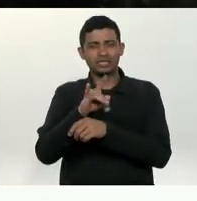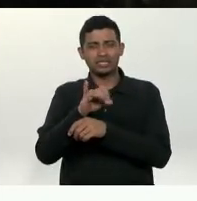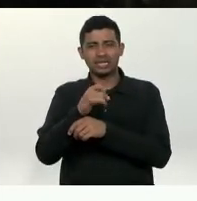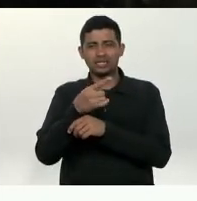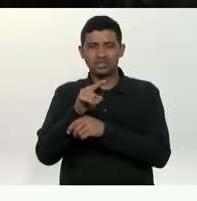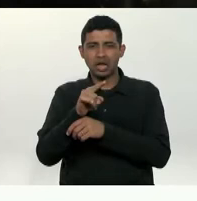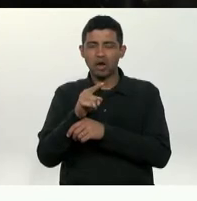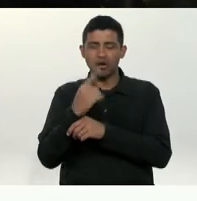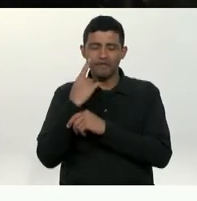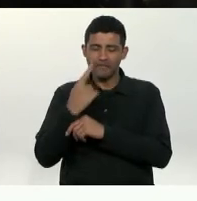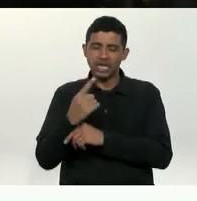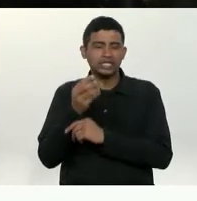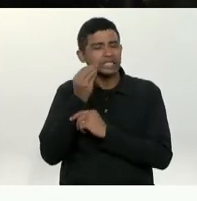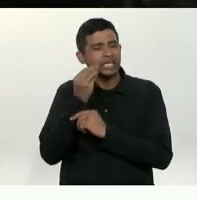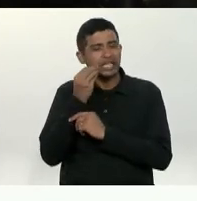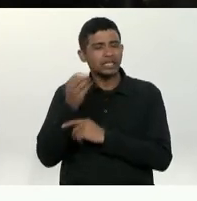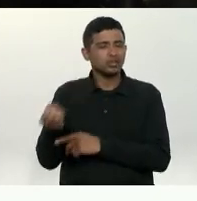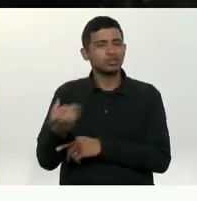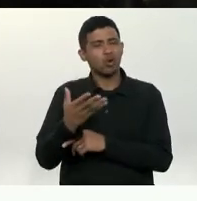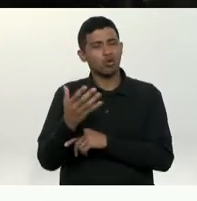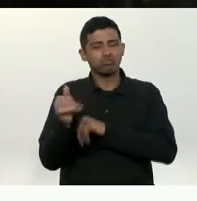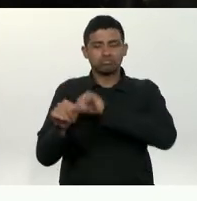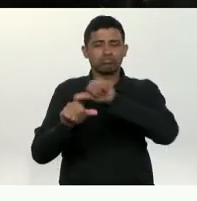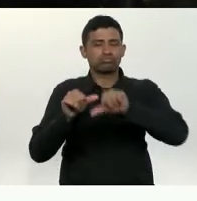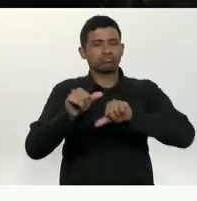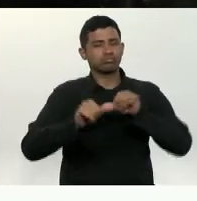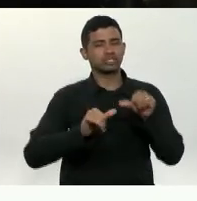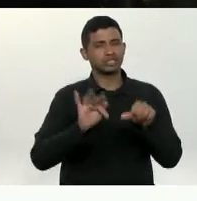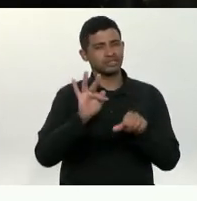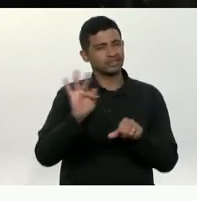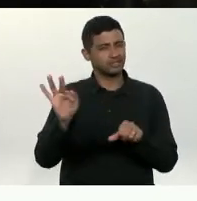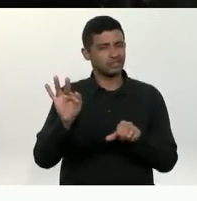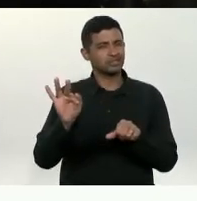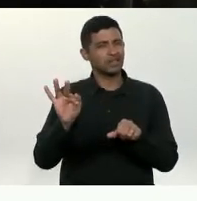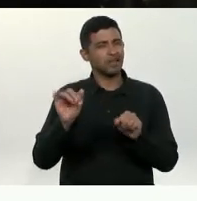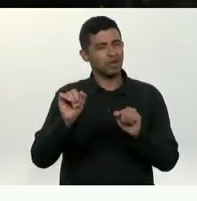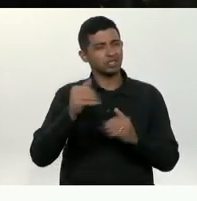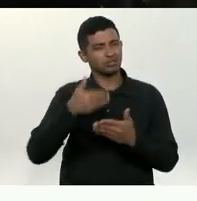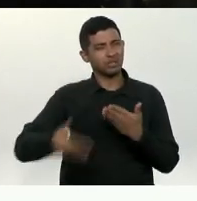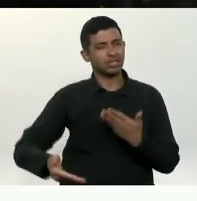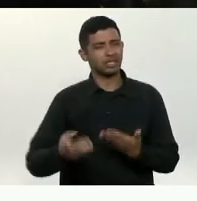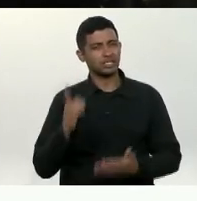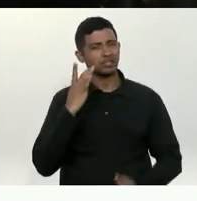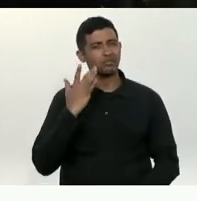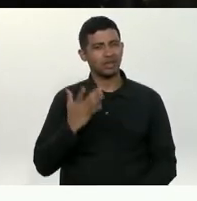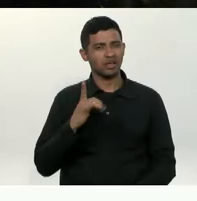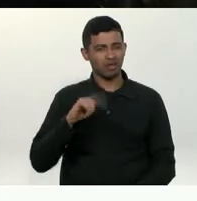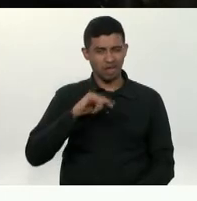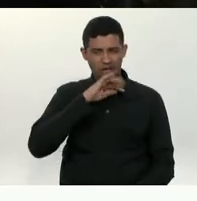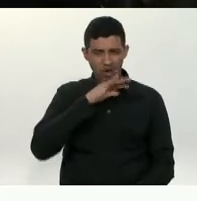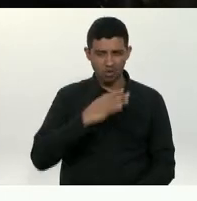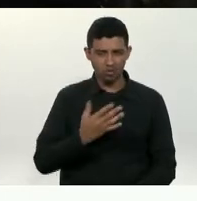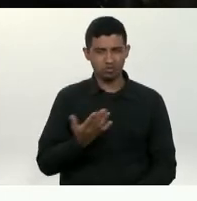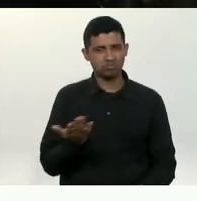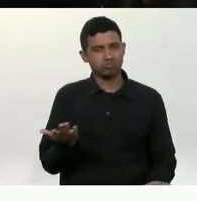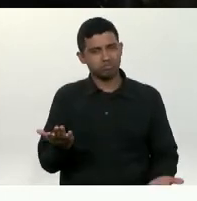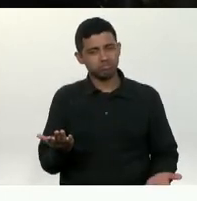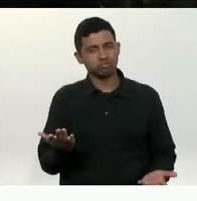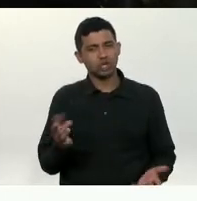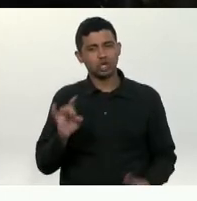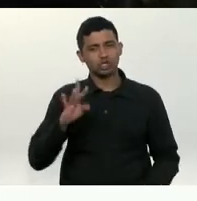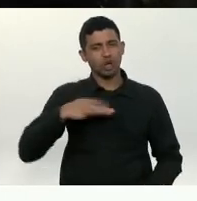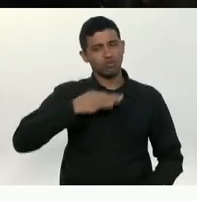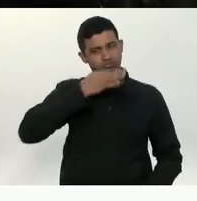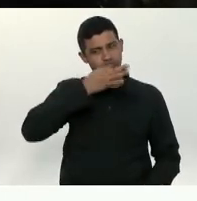novo, e virando facultativo, não perde essa possibilidade? Não é ruim? Só uma questão de opinião,